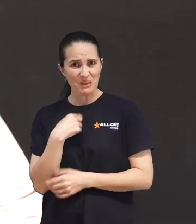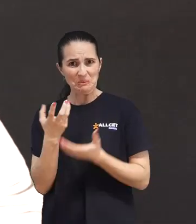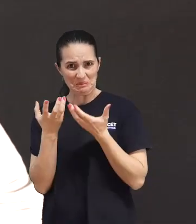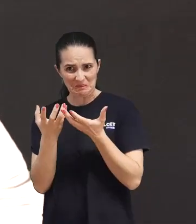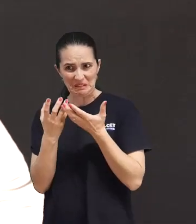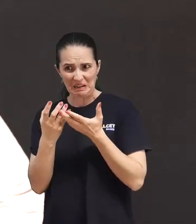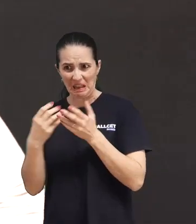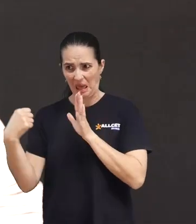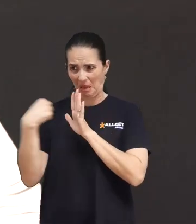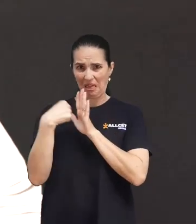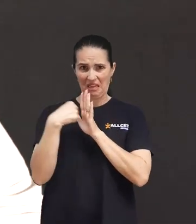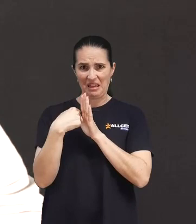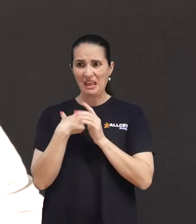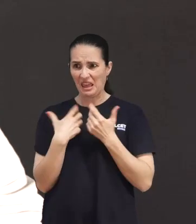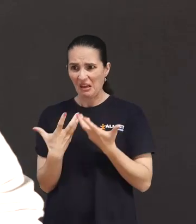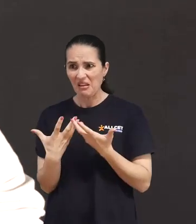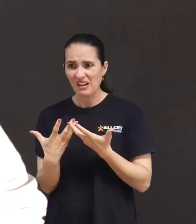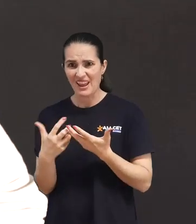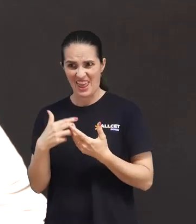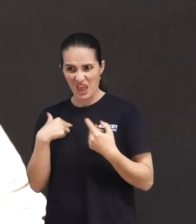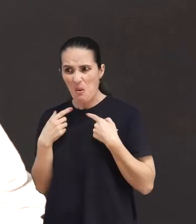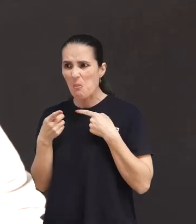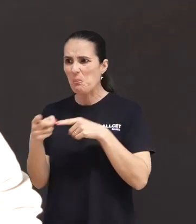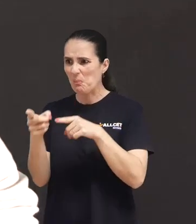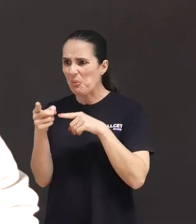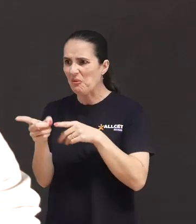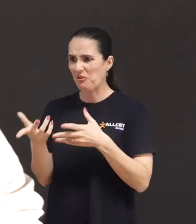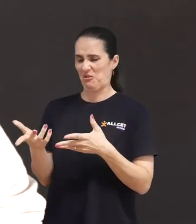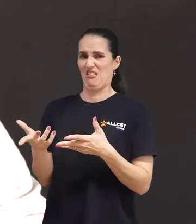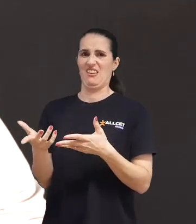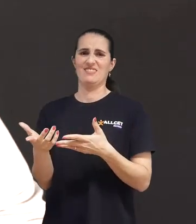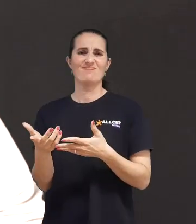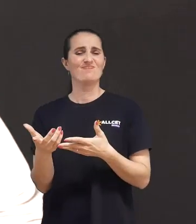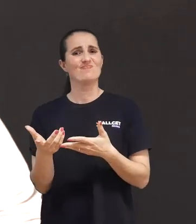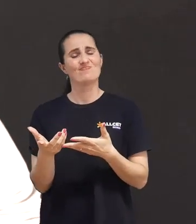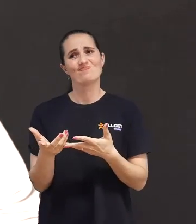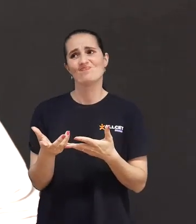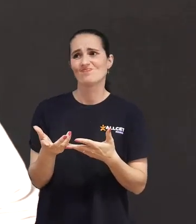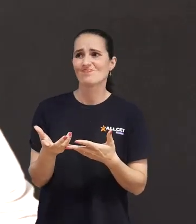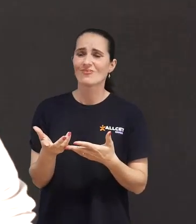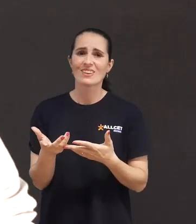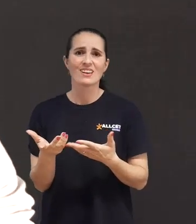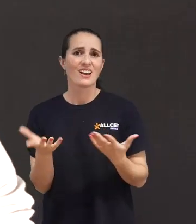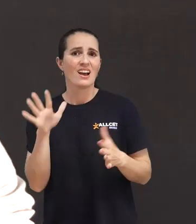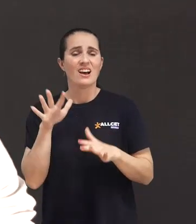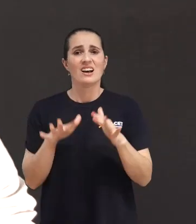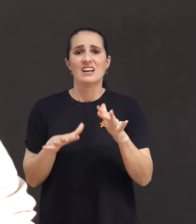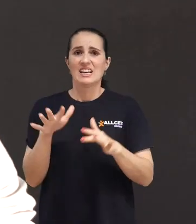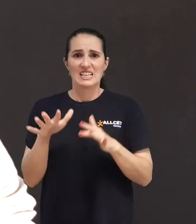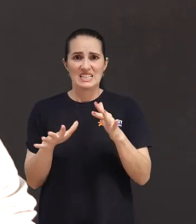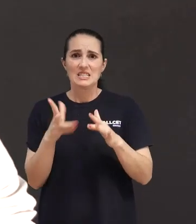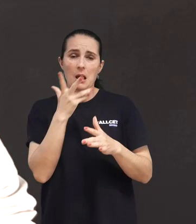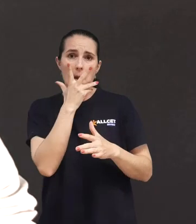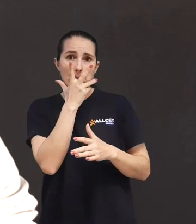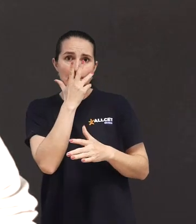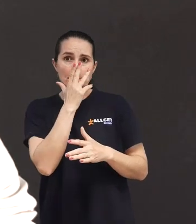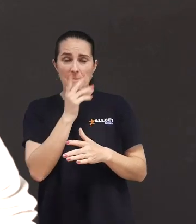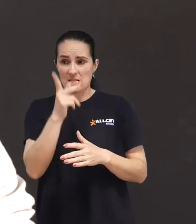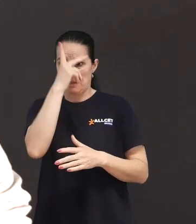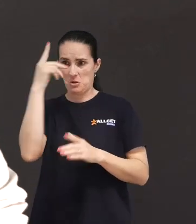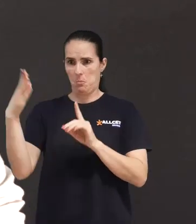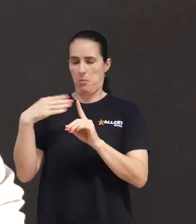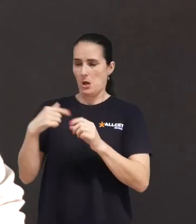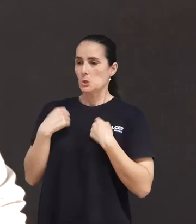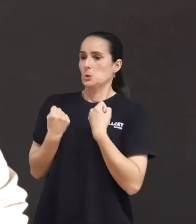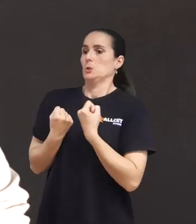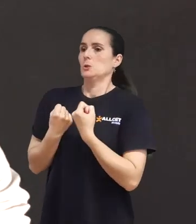quis que isso acontecesse? Foi eu que provoquei ele? E às vezes, assim, quando você reage, aí você